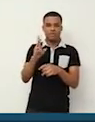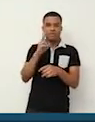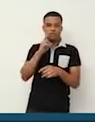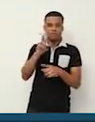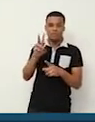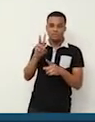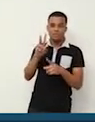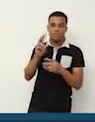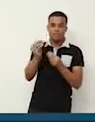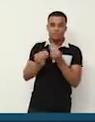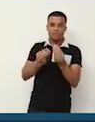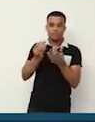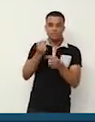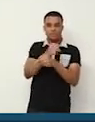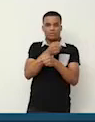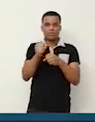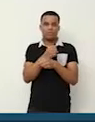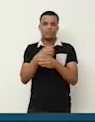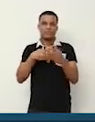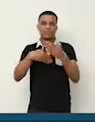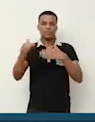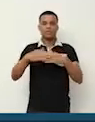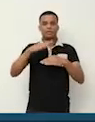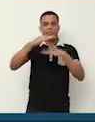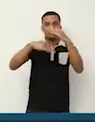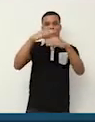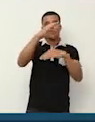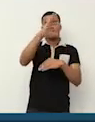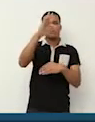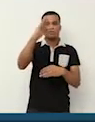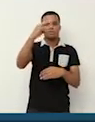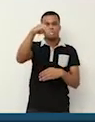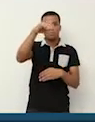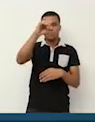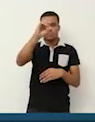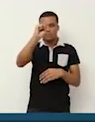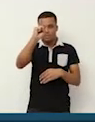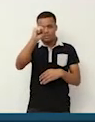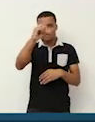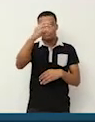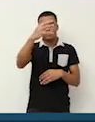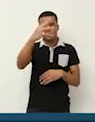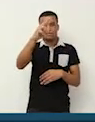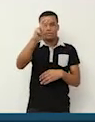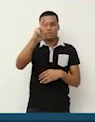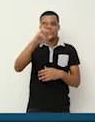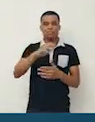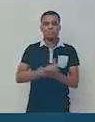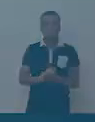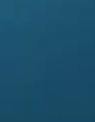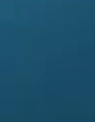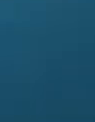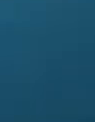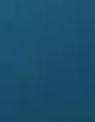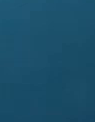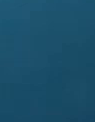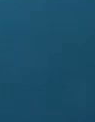mais vítimas dessas obras eleitoreiras. Muda Fabriciano, com Marcos Vinícius, 45.